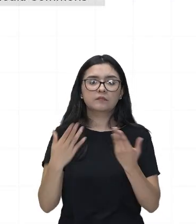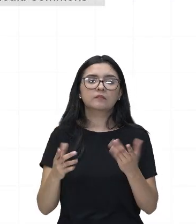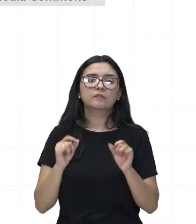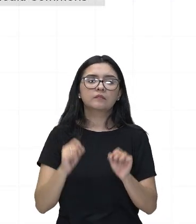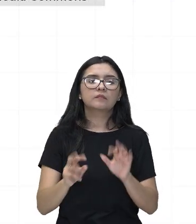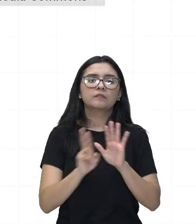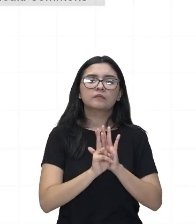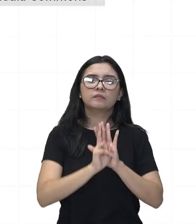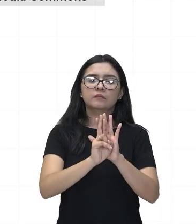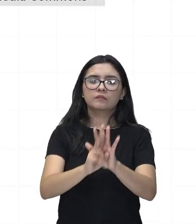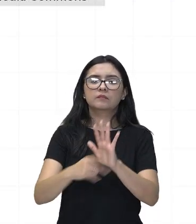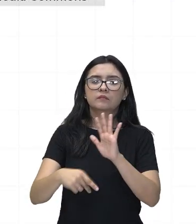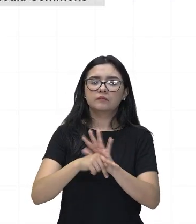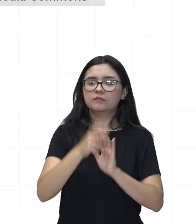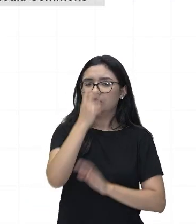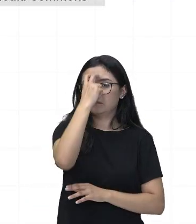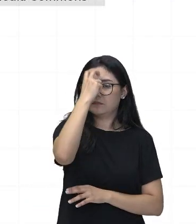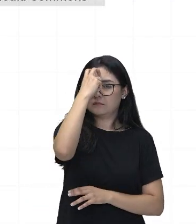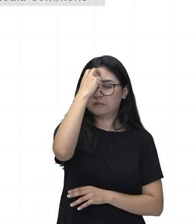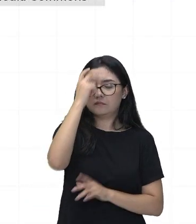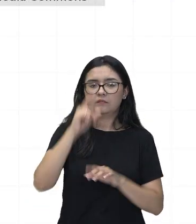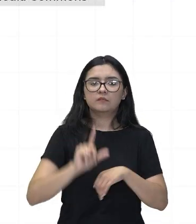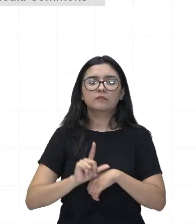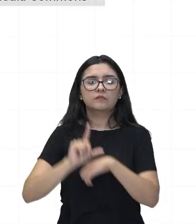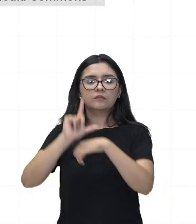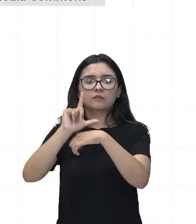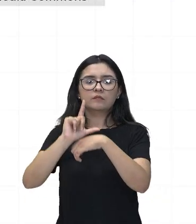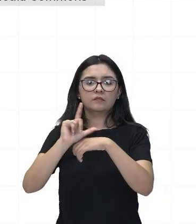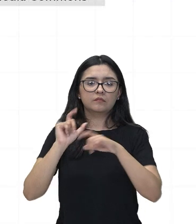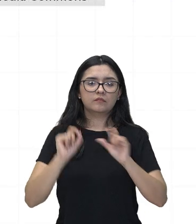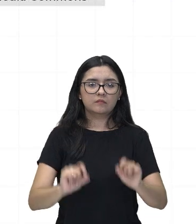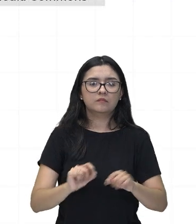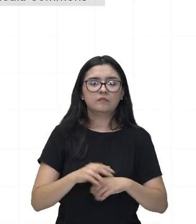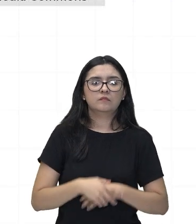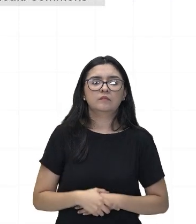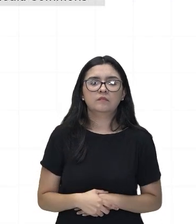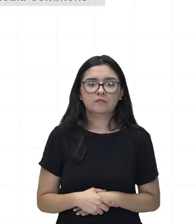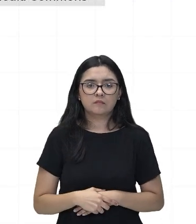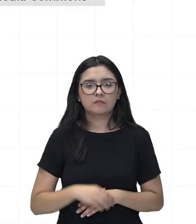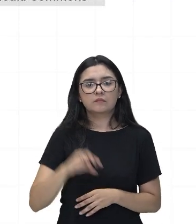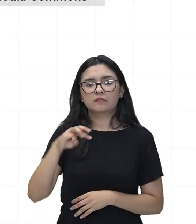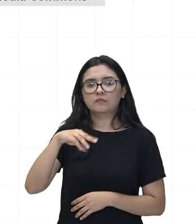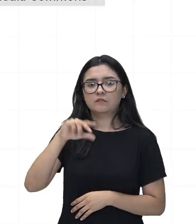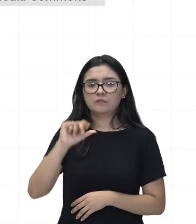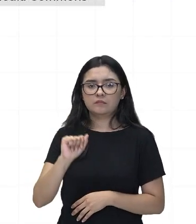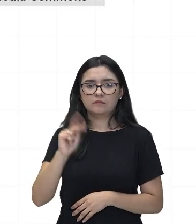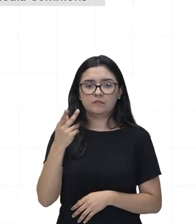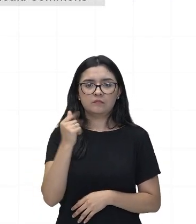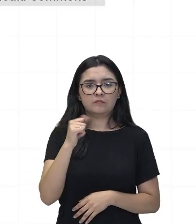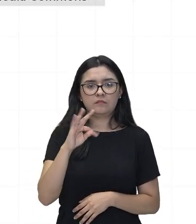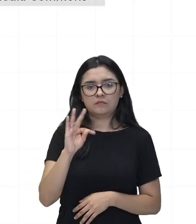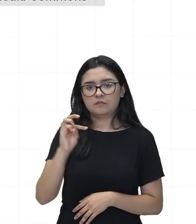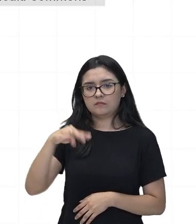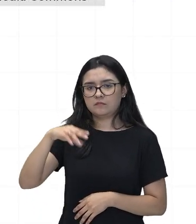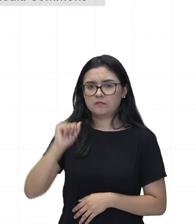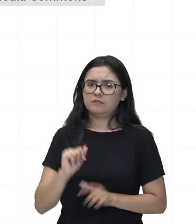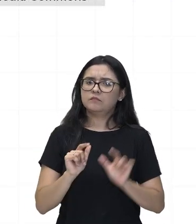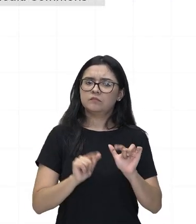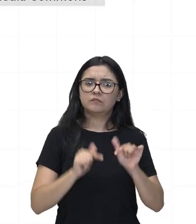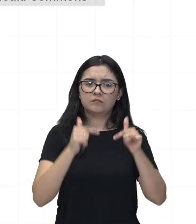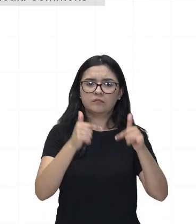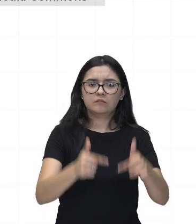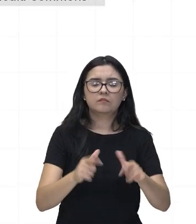dessa expressão do hinduísmo foi o líder pacifista indiano Mahatma Gandhi, que lutou